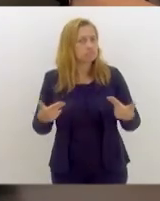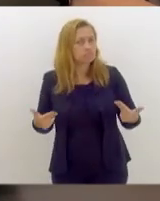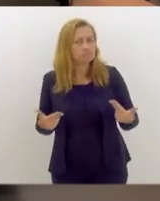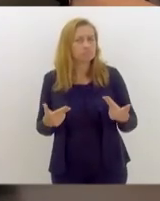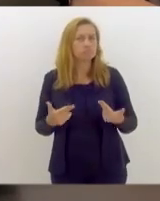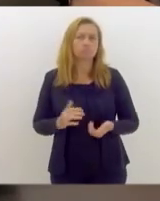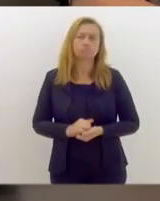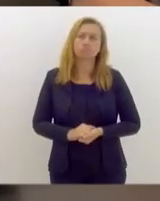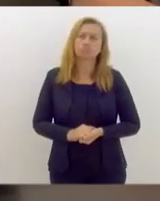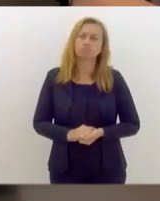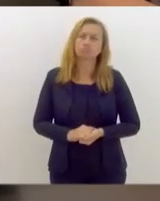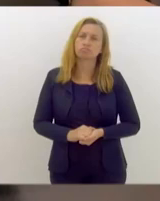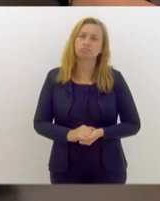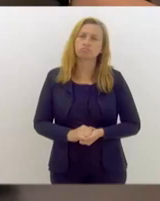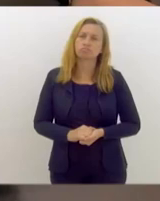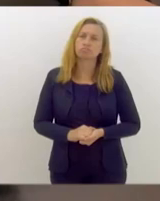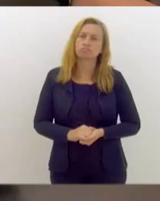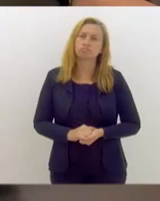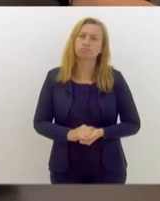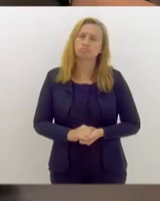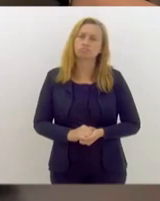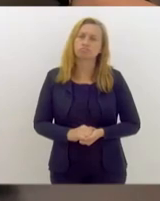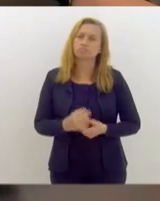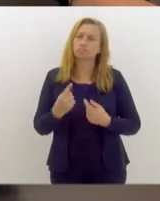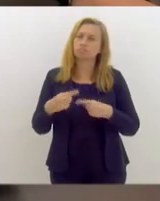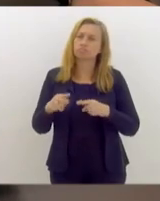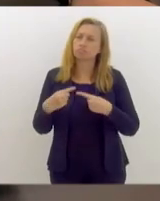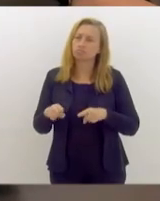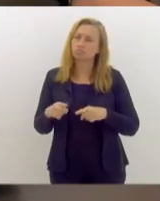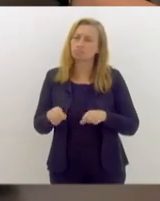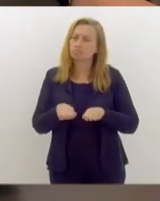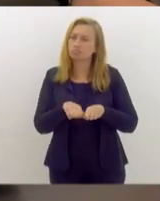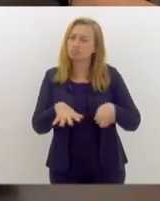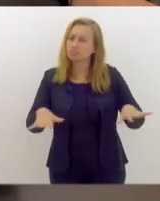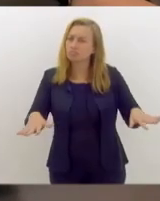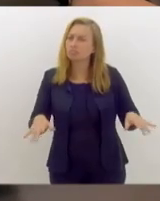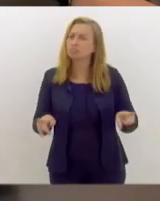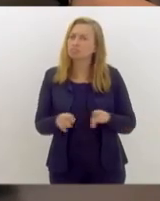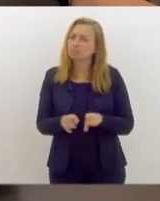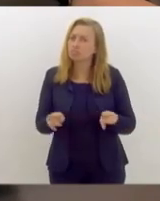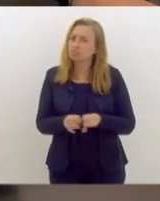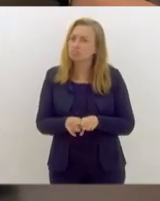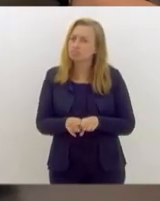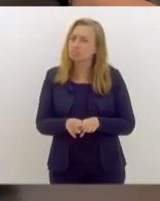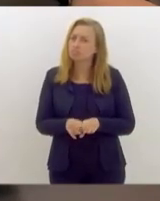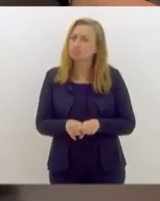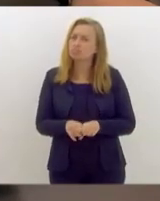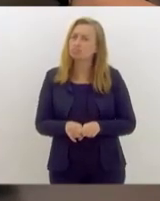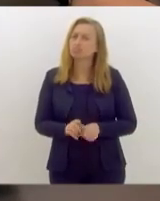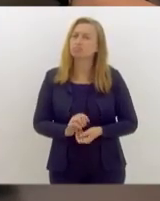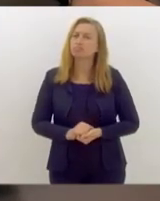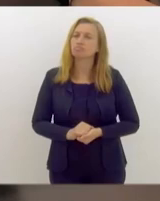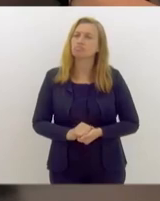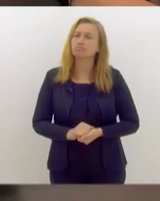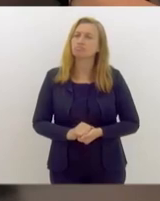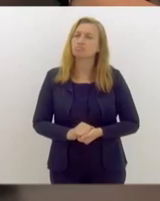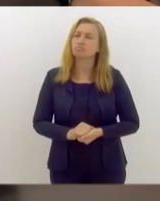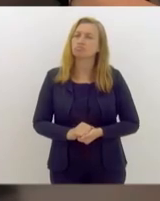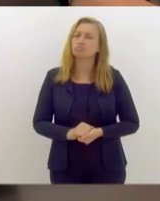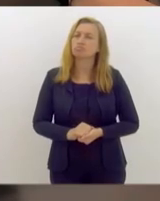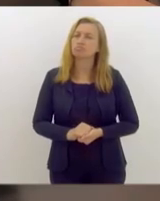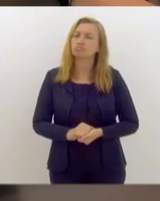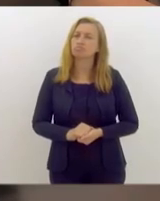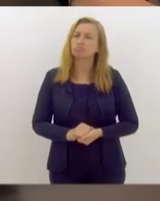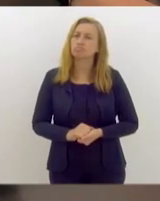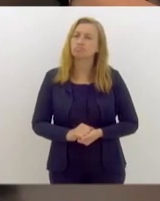boa parte dessa situação foi provocada pela pandemia e também boa parte desta situação foi